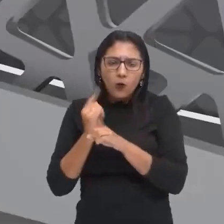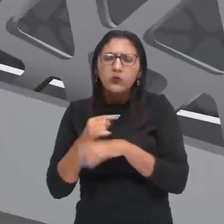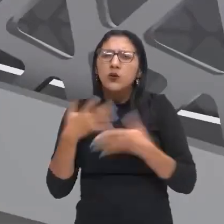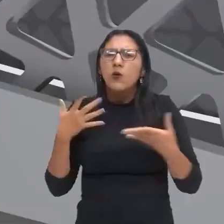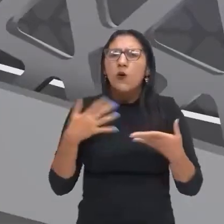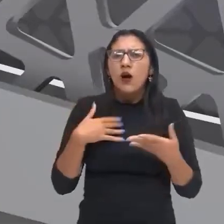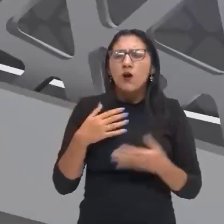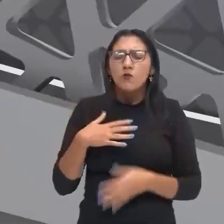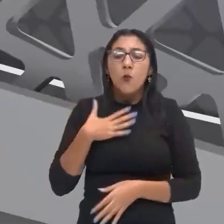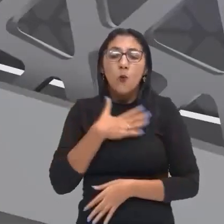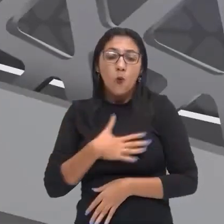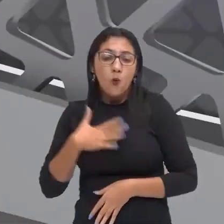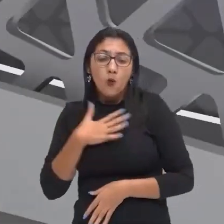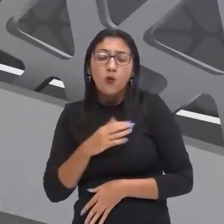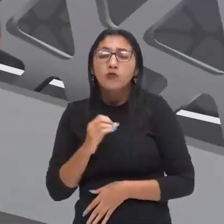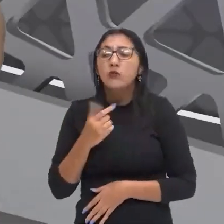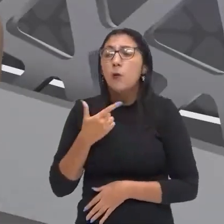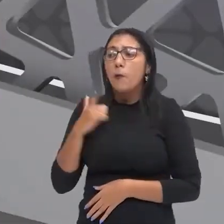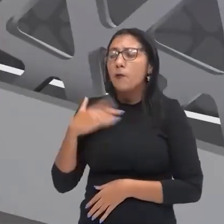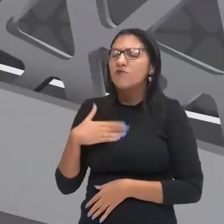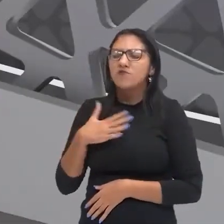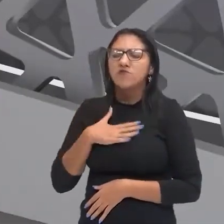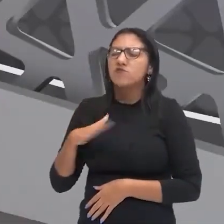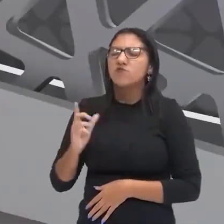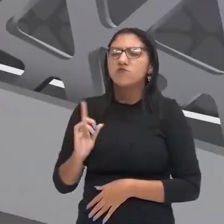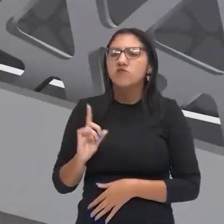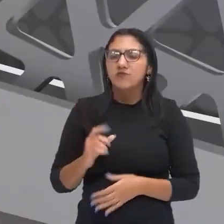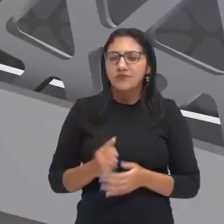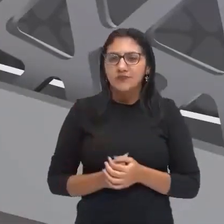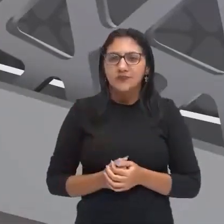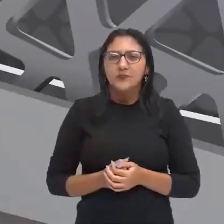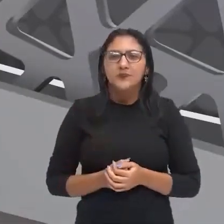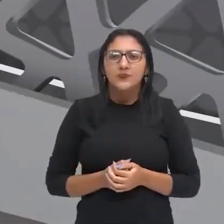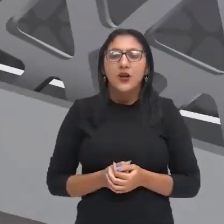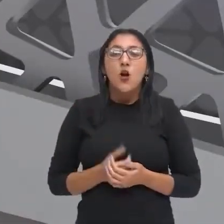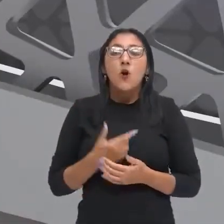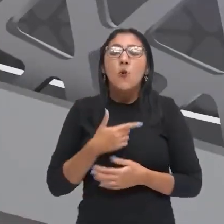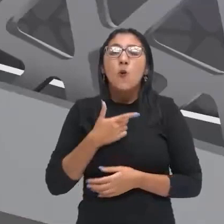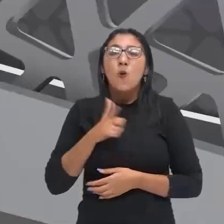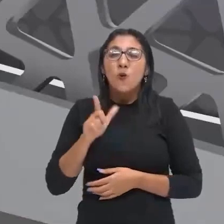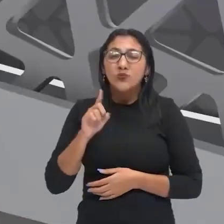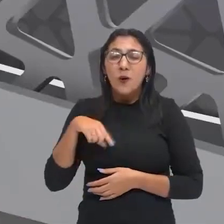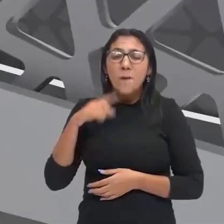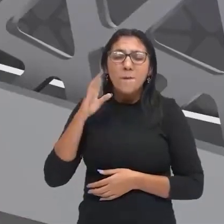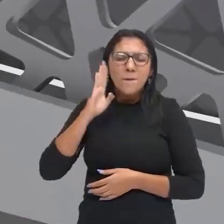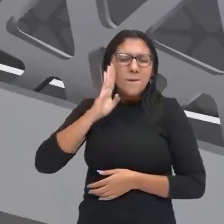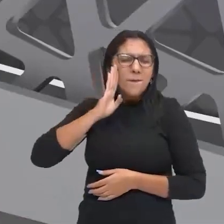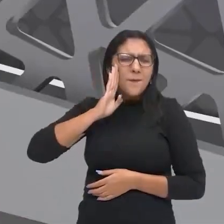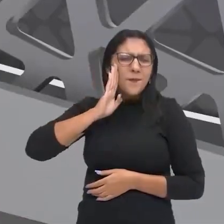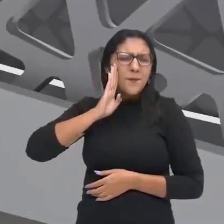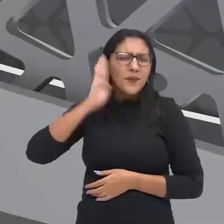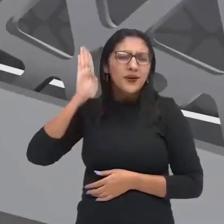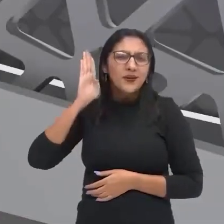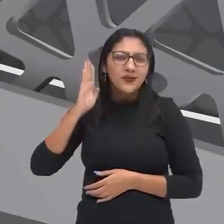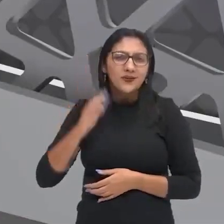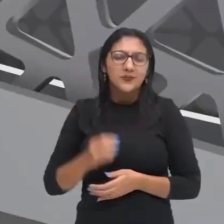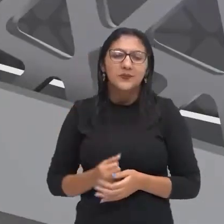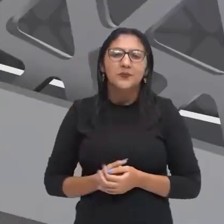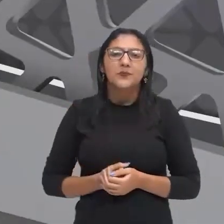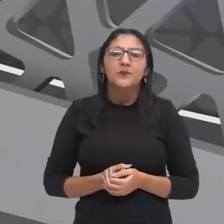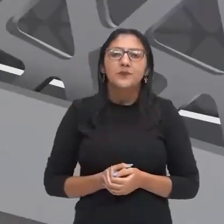seus pontos fracos. E o último conselho, que é o fundamental. Veja